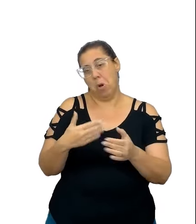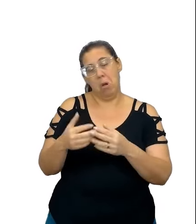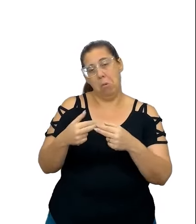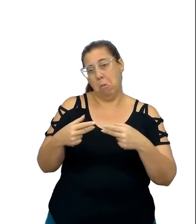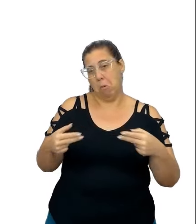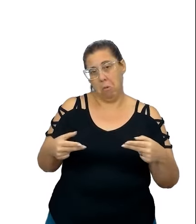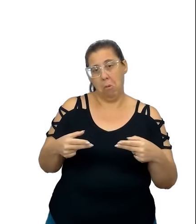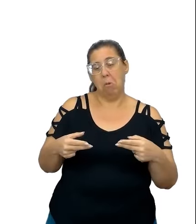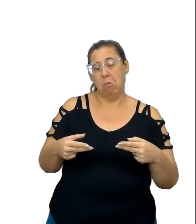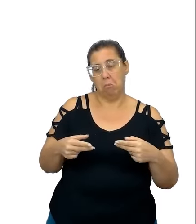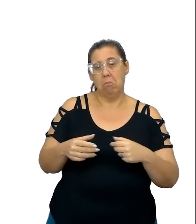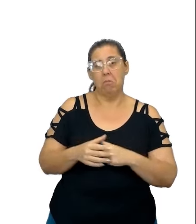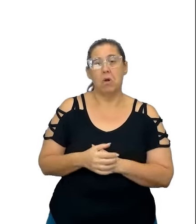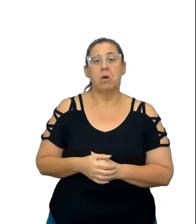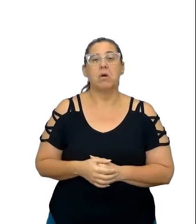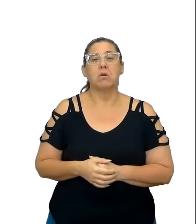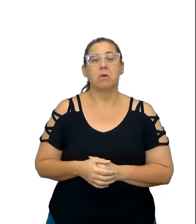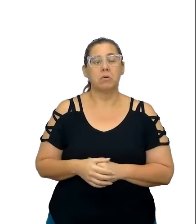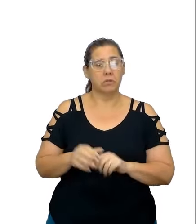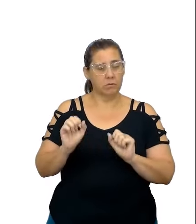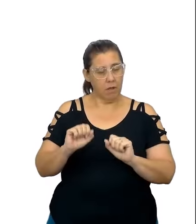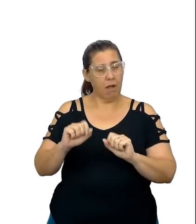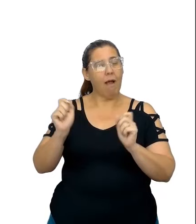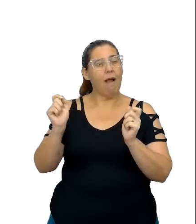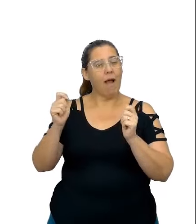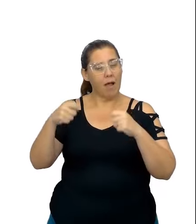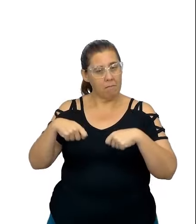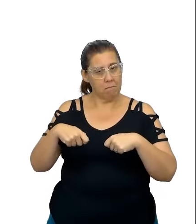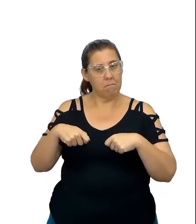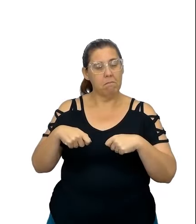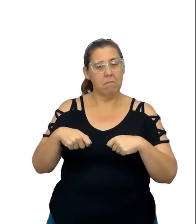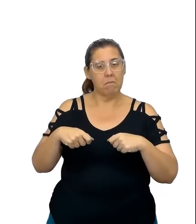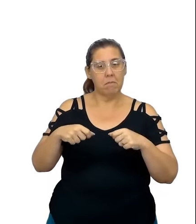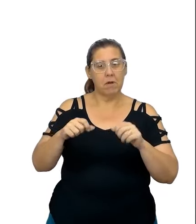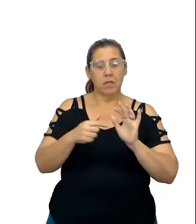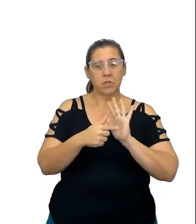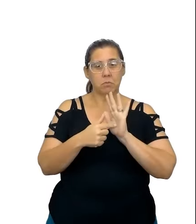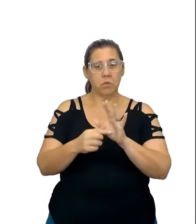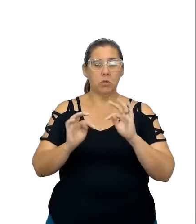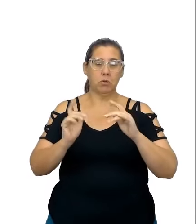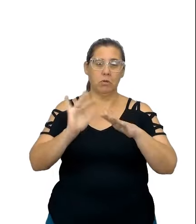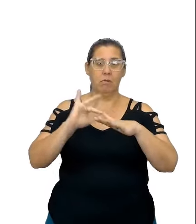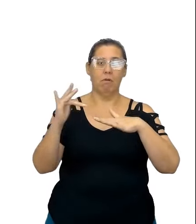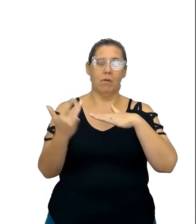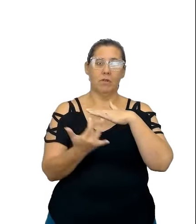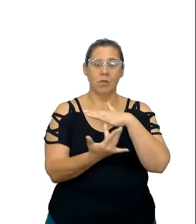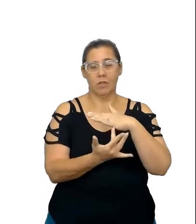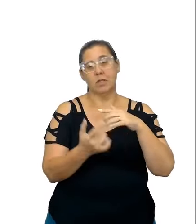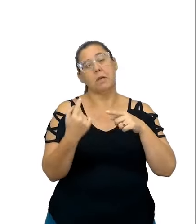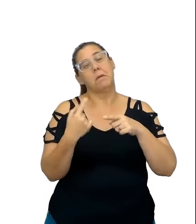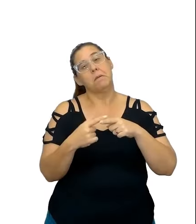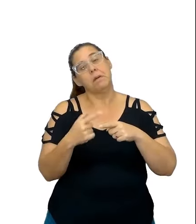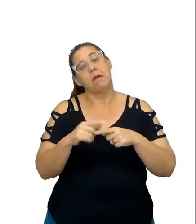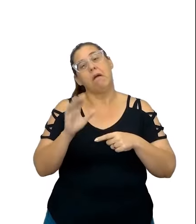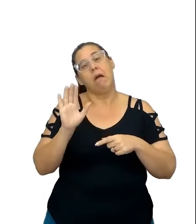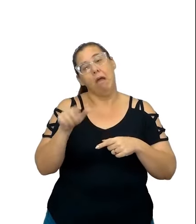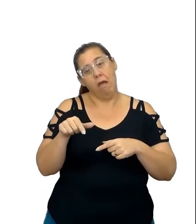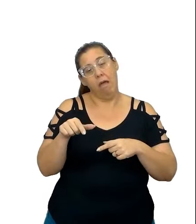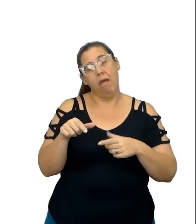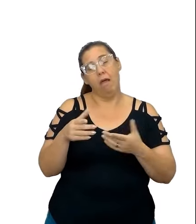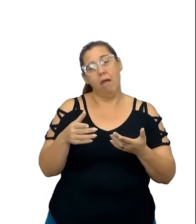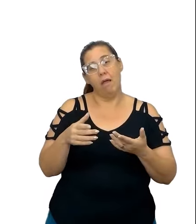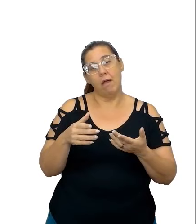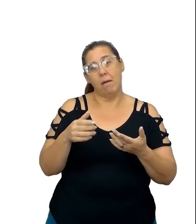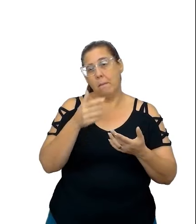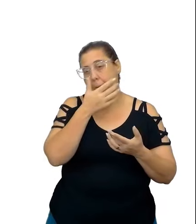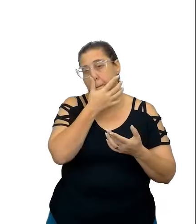elemento multimodal que seja capaz de ser vinculado nas mídias sociais, porque já que esse